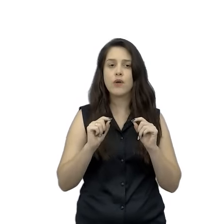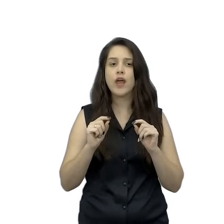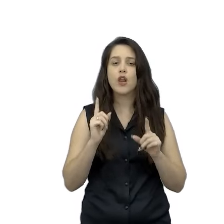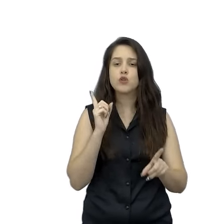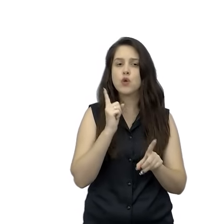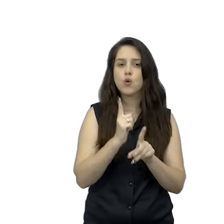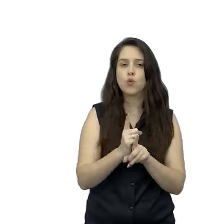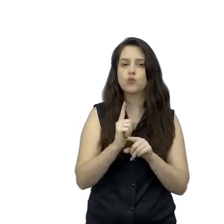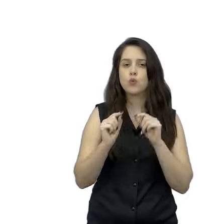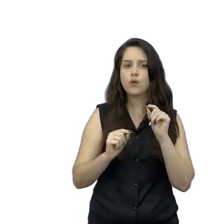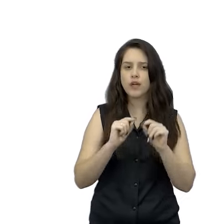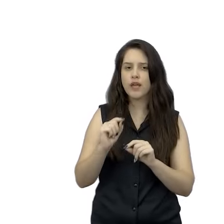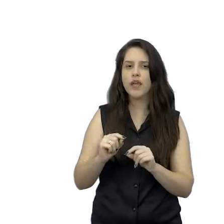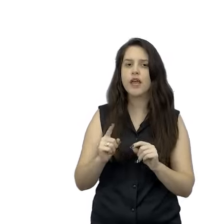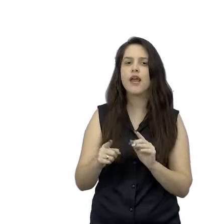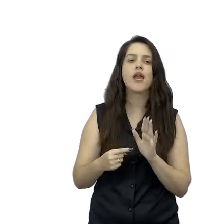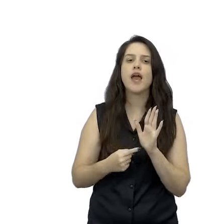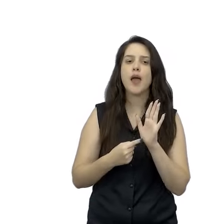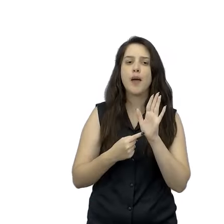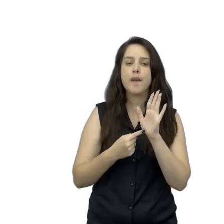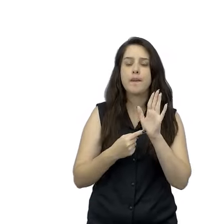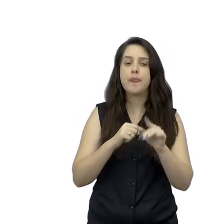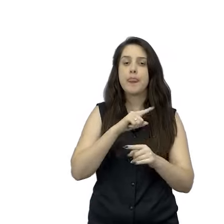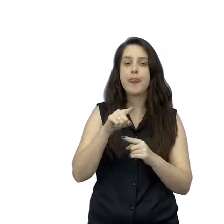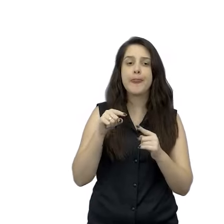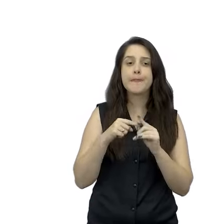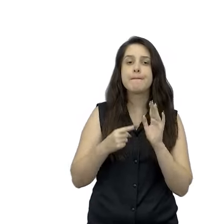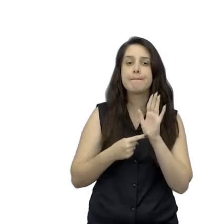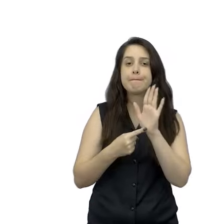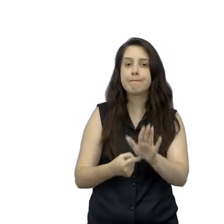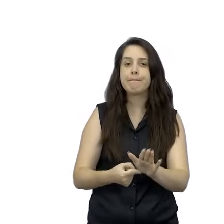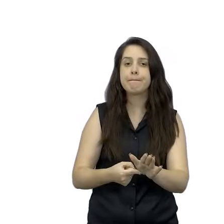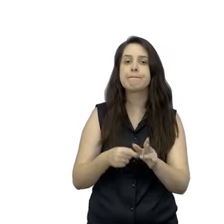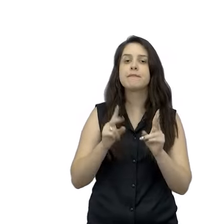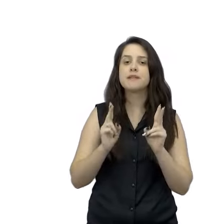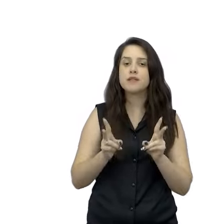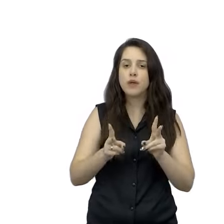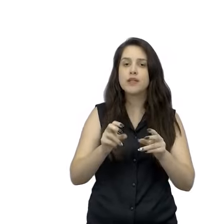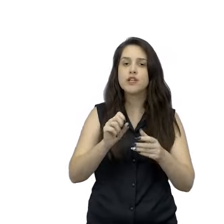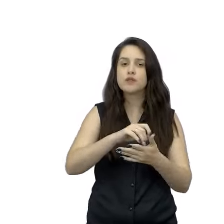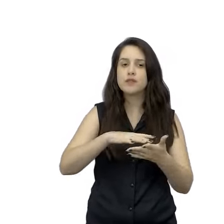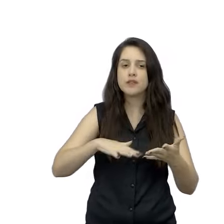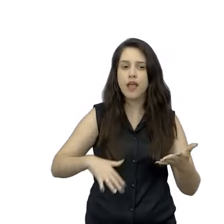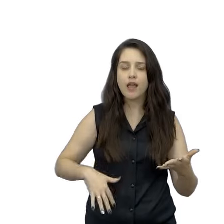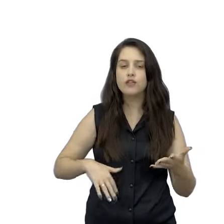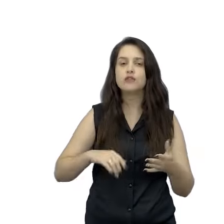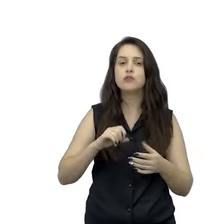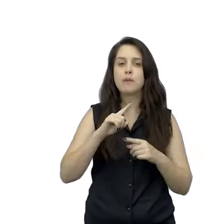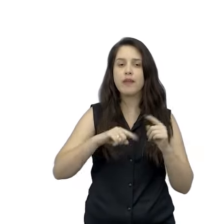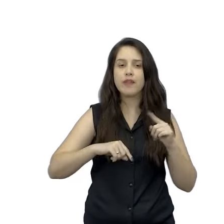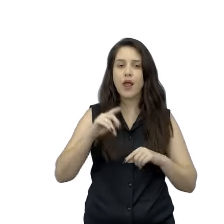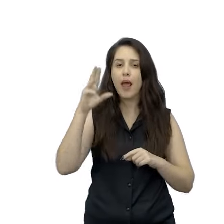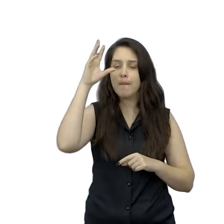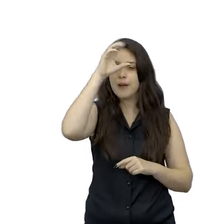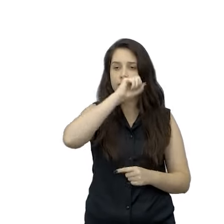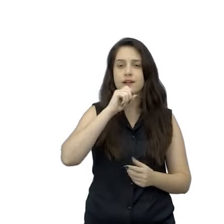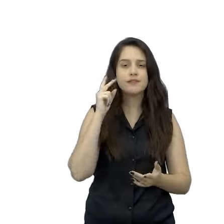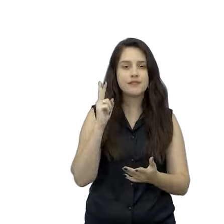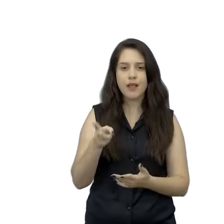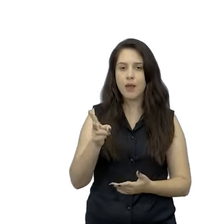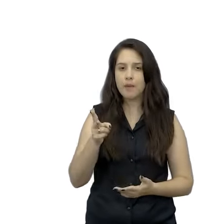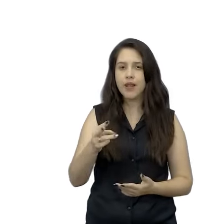encontro. São 3 objetivos, né, que é apresentar a sequência de atividades do nosso material do Aprender Sempre,